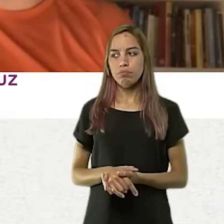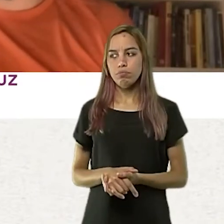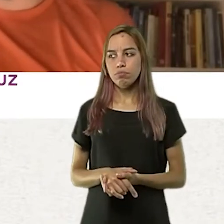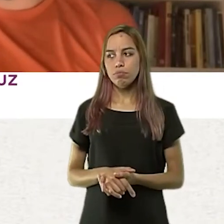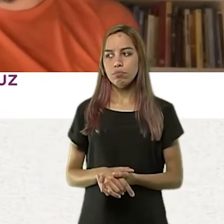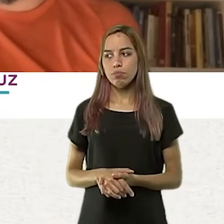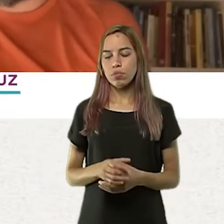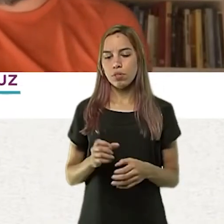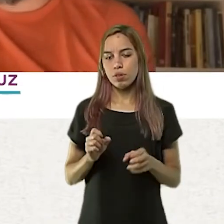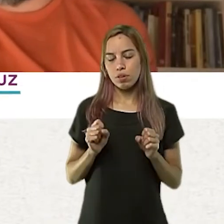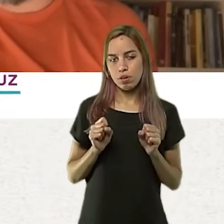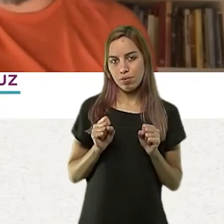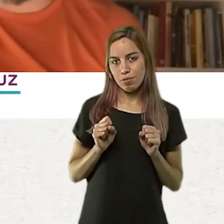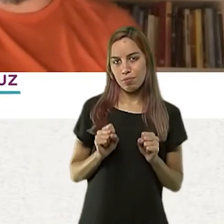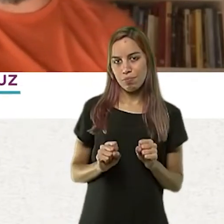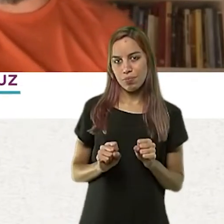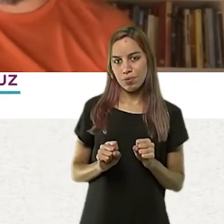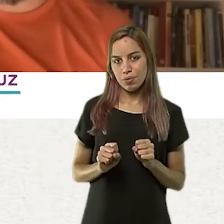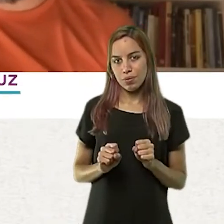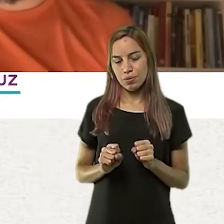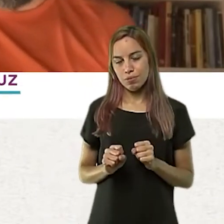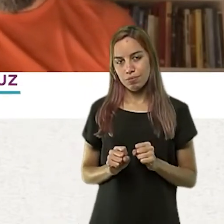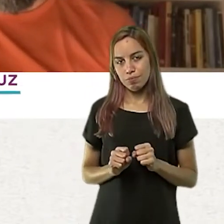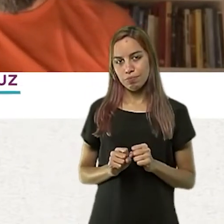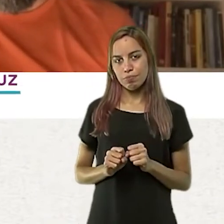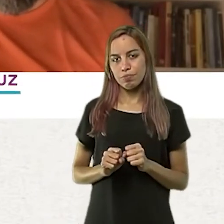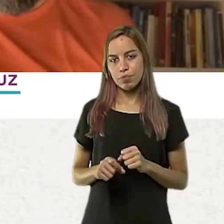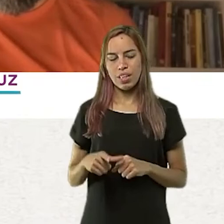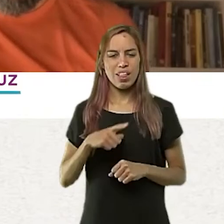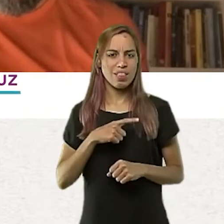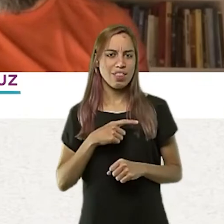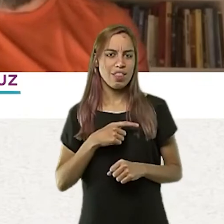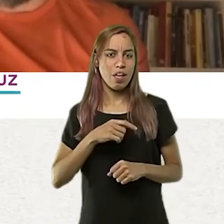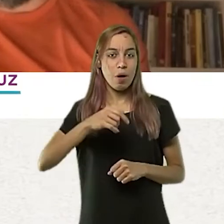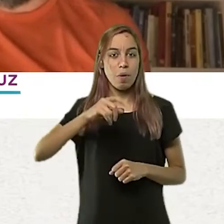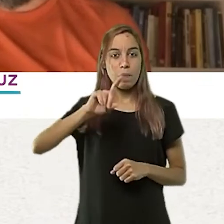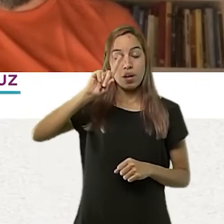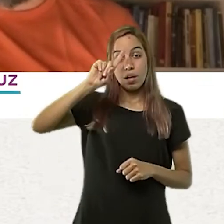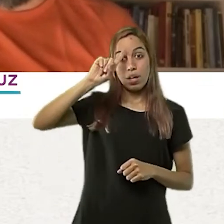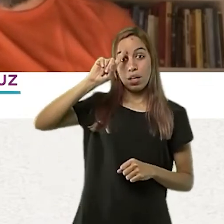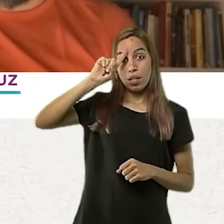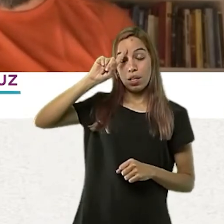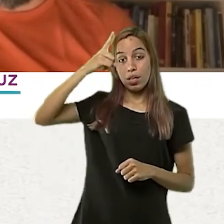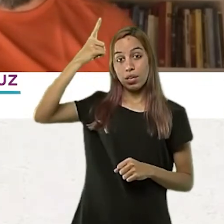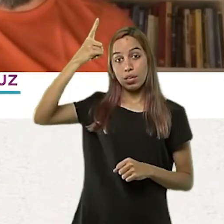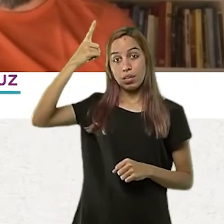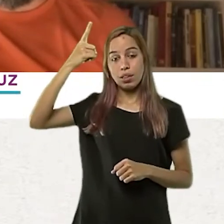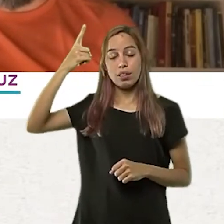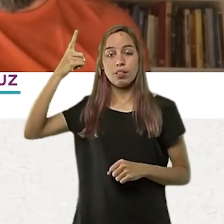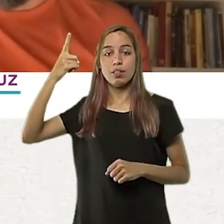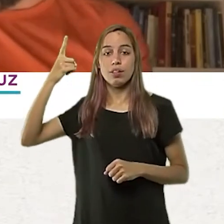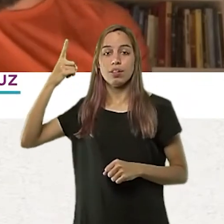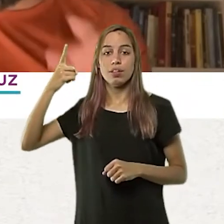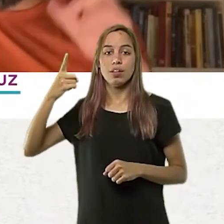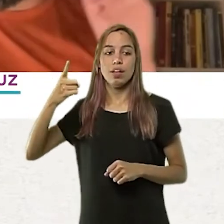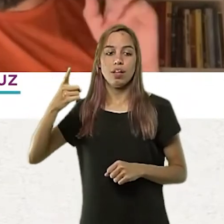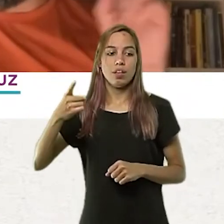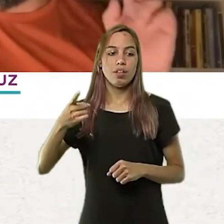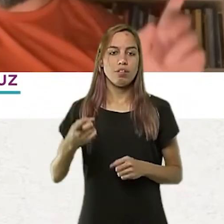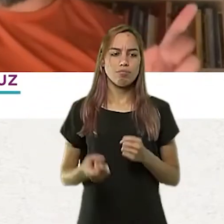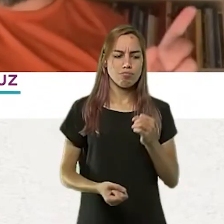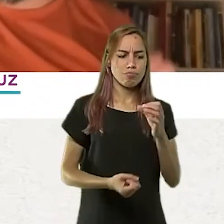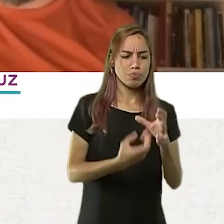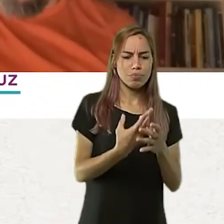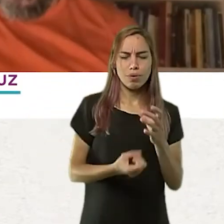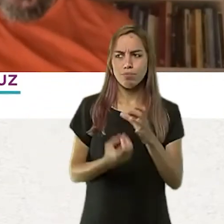Convém ter esta ideia muito, muito presente, que muitas vezes é a ação humana que faz surgir os vírus, não por